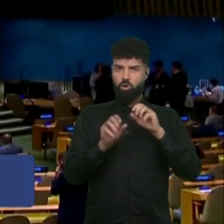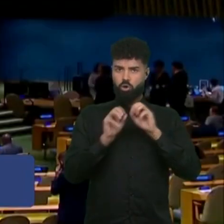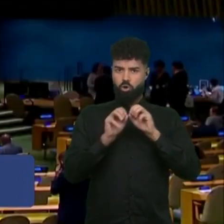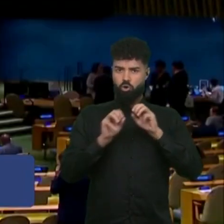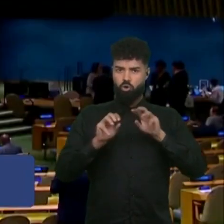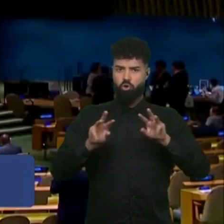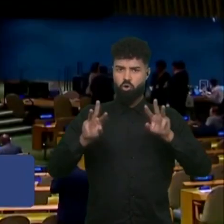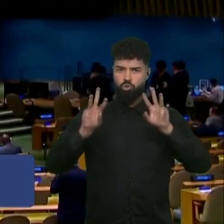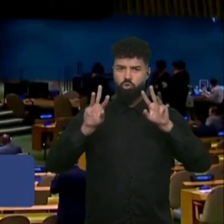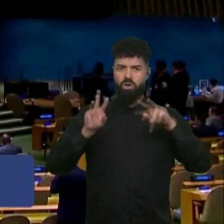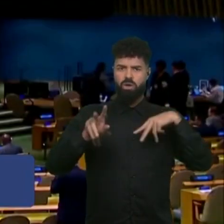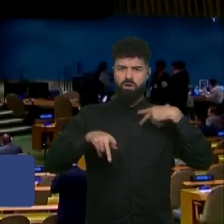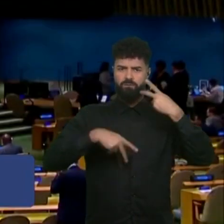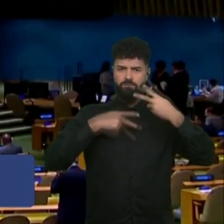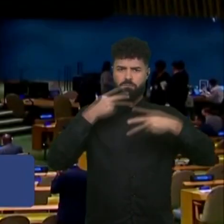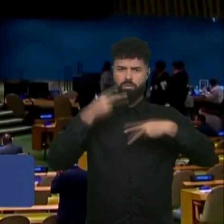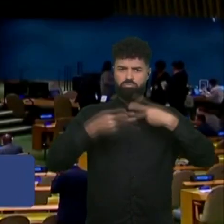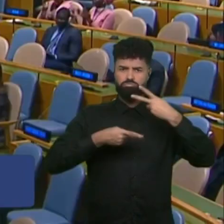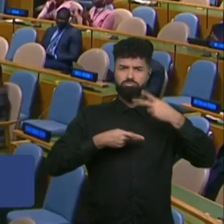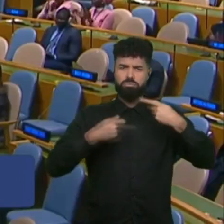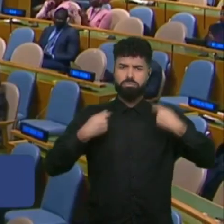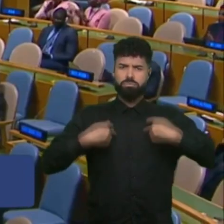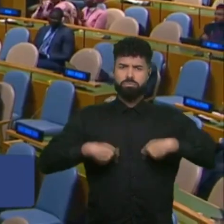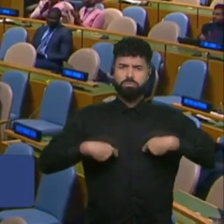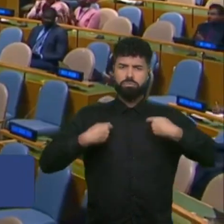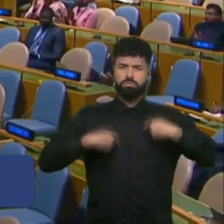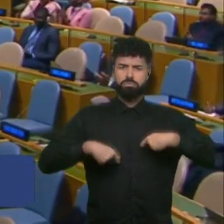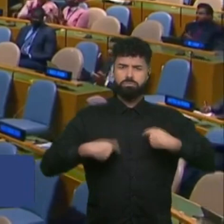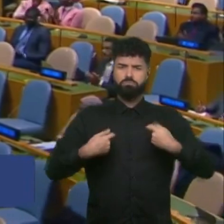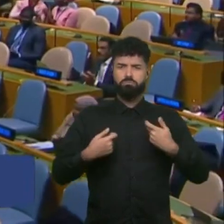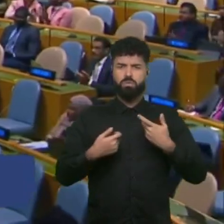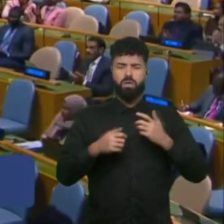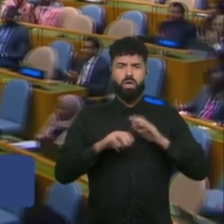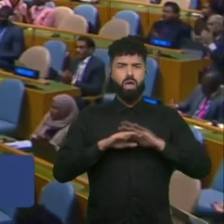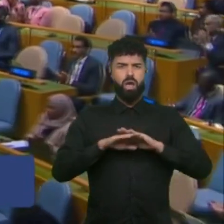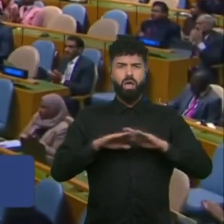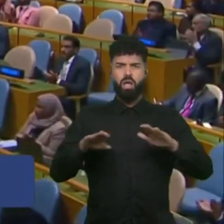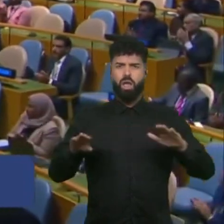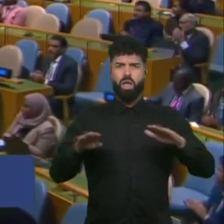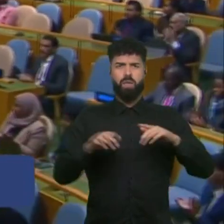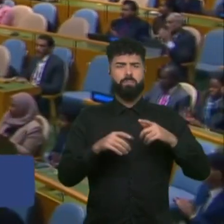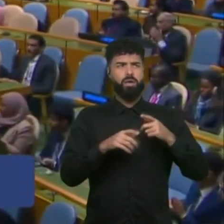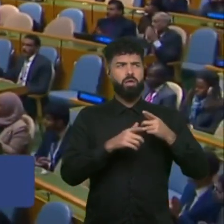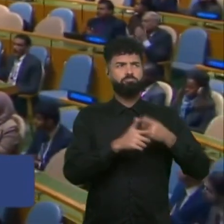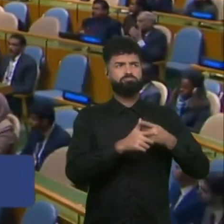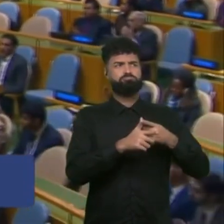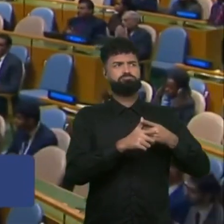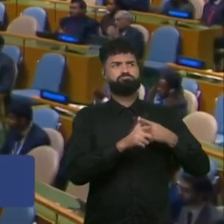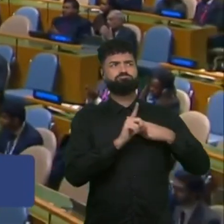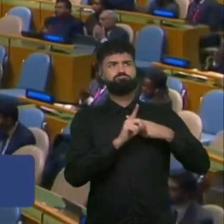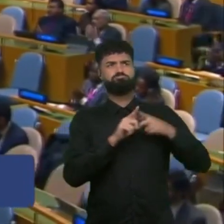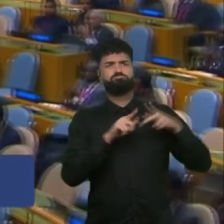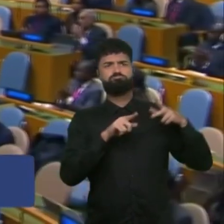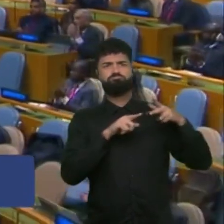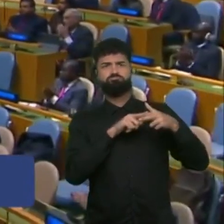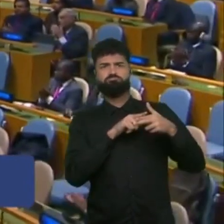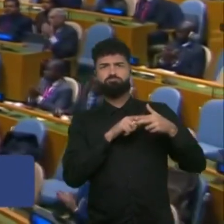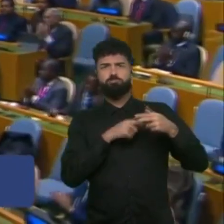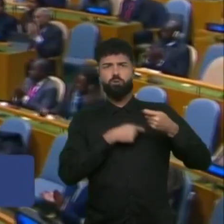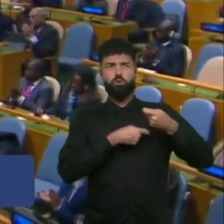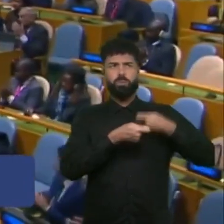comunidade internacional condenou esse conjunto de dispositivos legislativos e